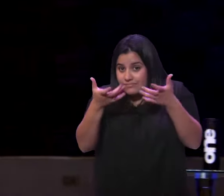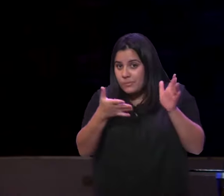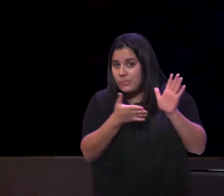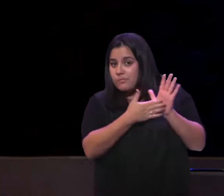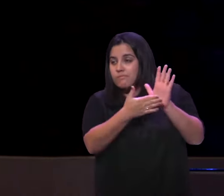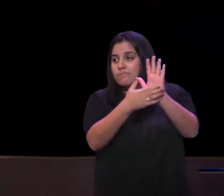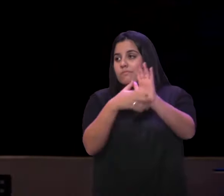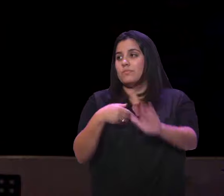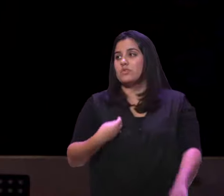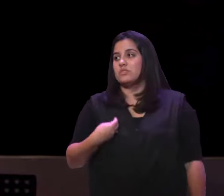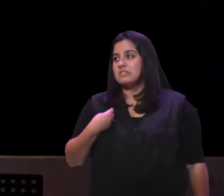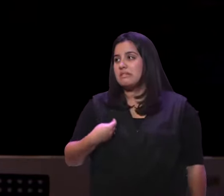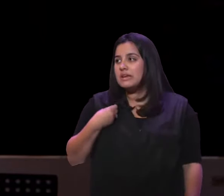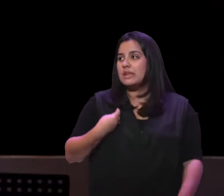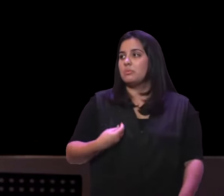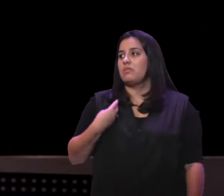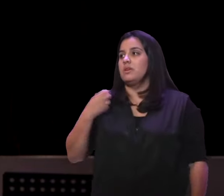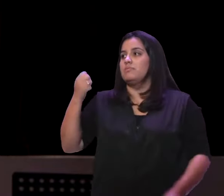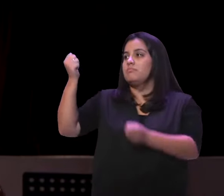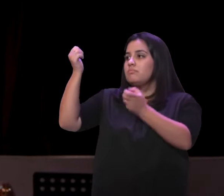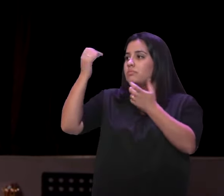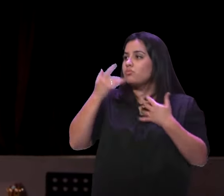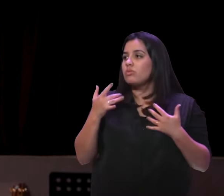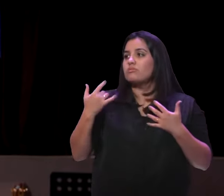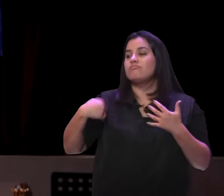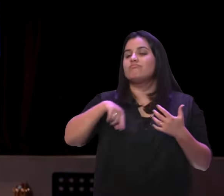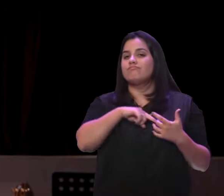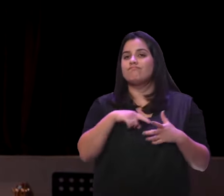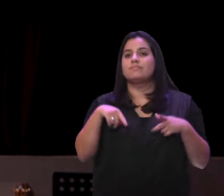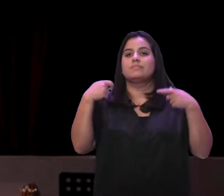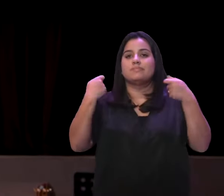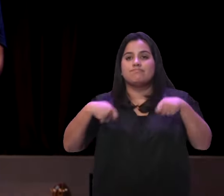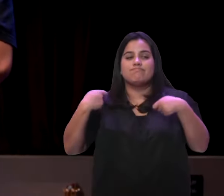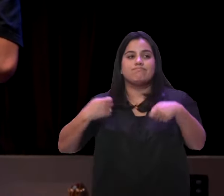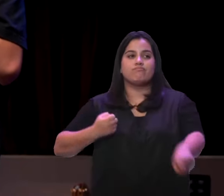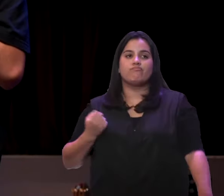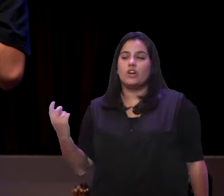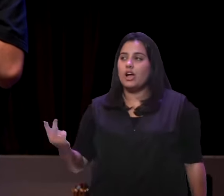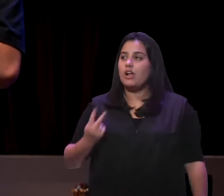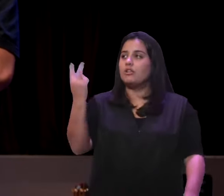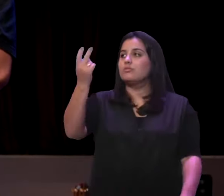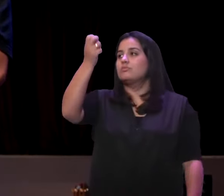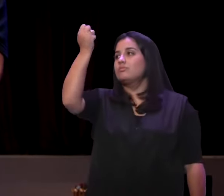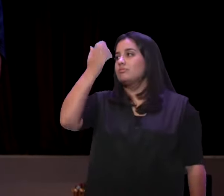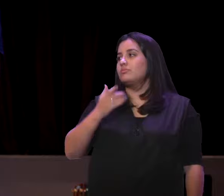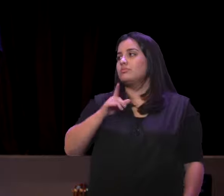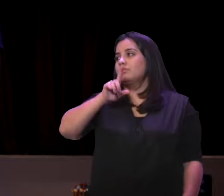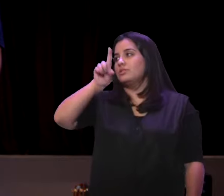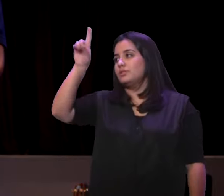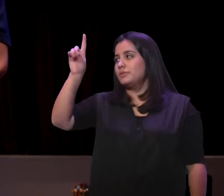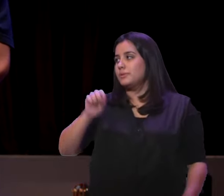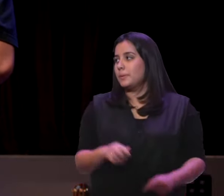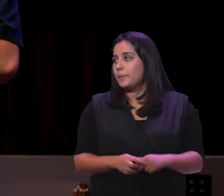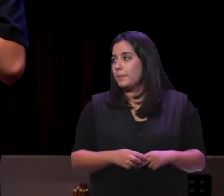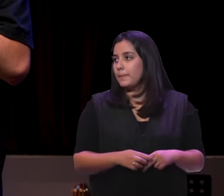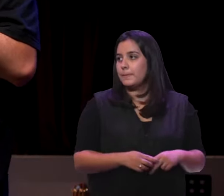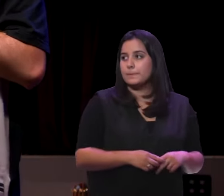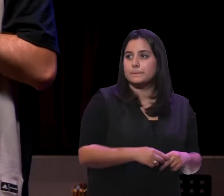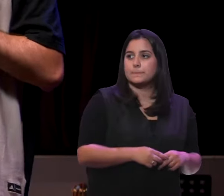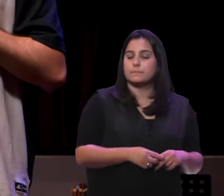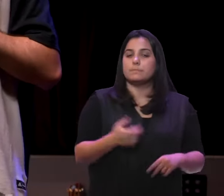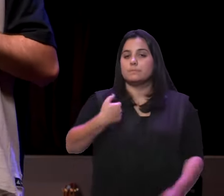vida, ter uma vida abençoada, nós precisamos valorizar a presença de Deus.